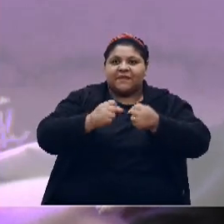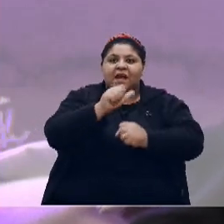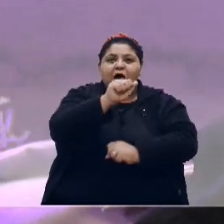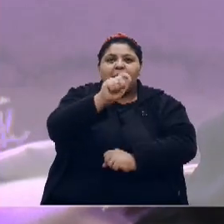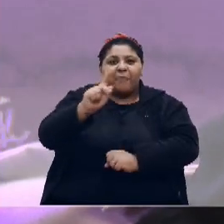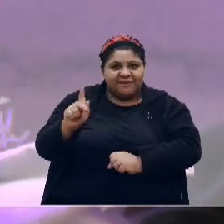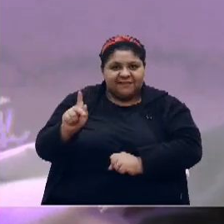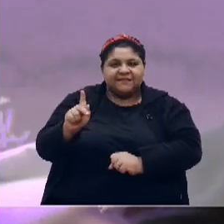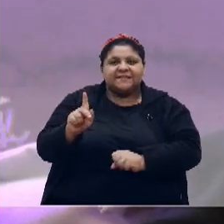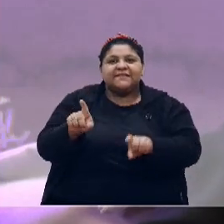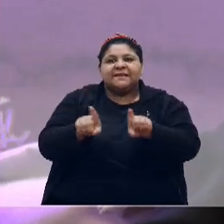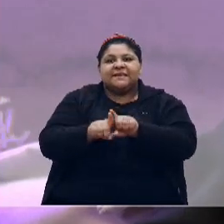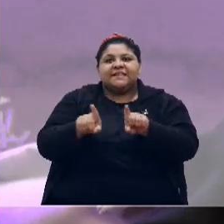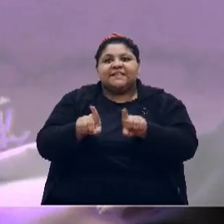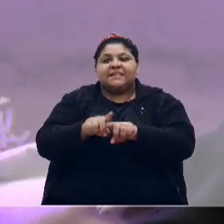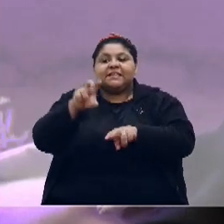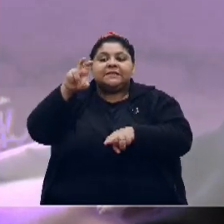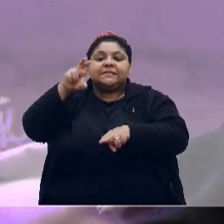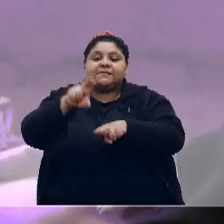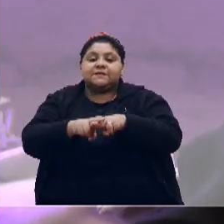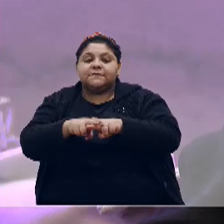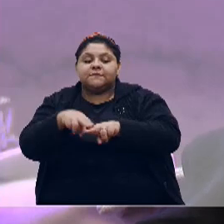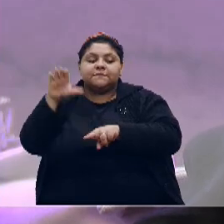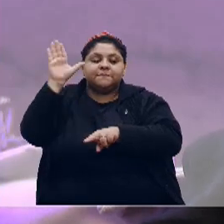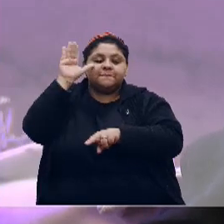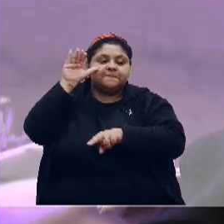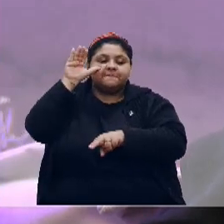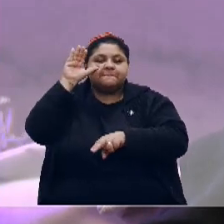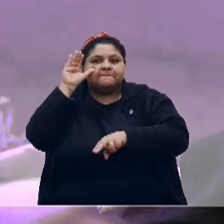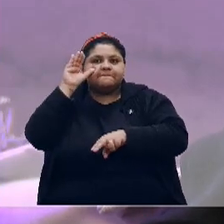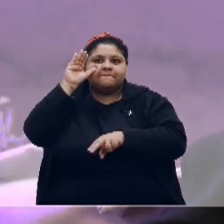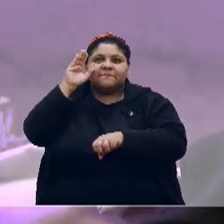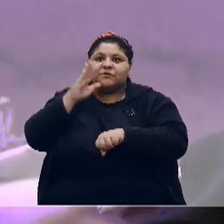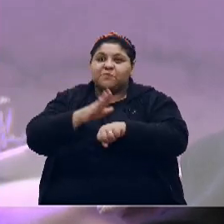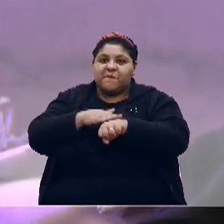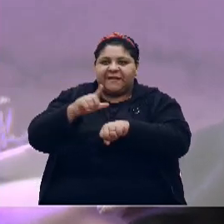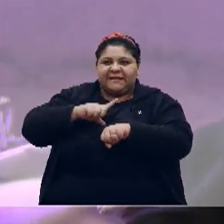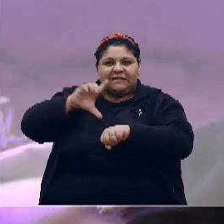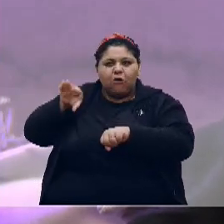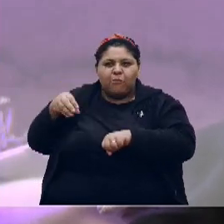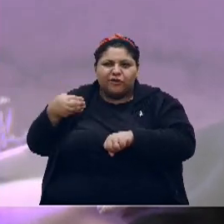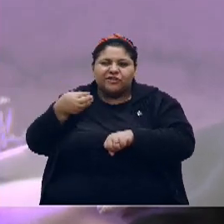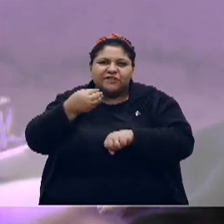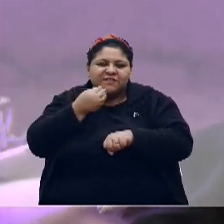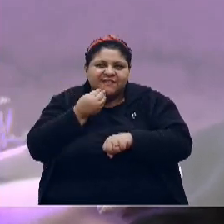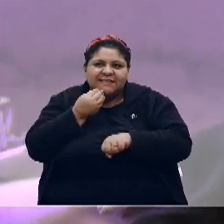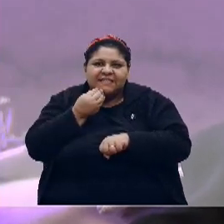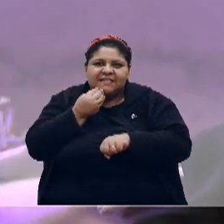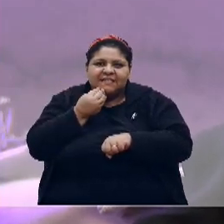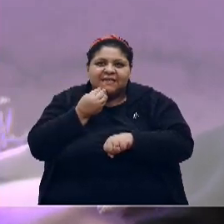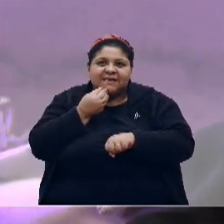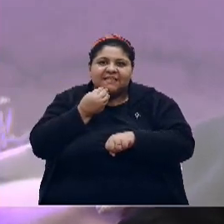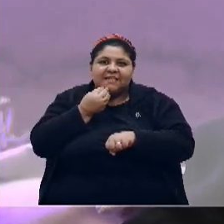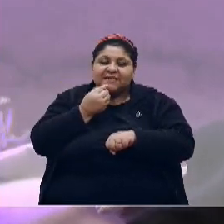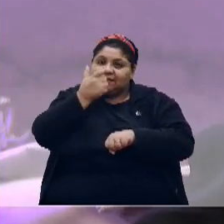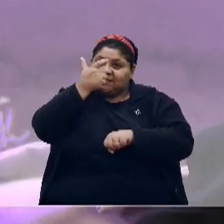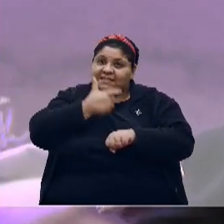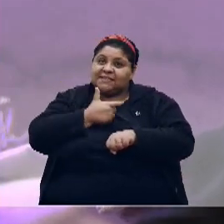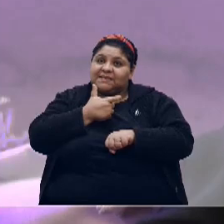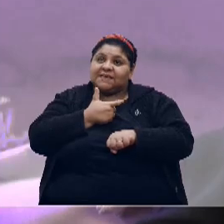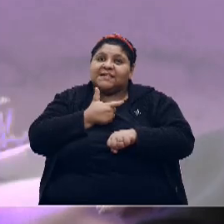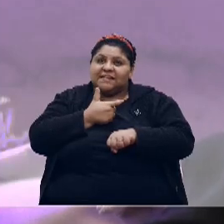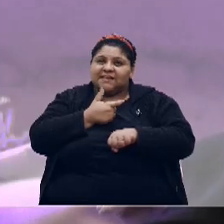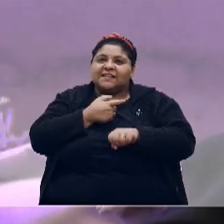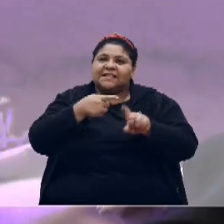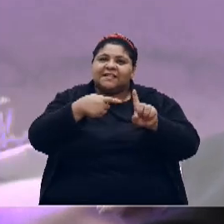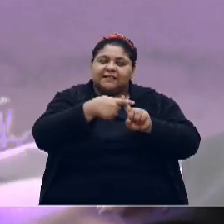então eles sentam ali e ficam te analisando. Aí no momento que eles têm a oportunidade, aí se eles acharam positivo, eles vêm e eles